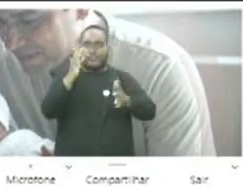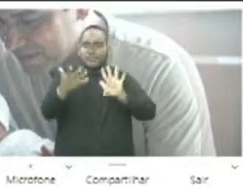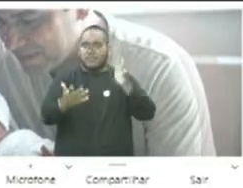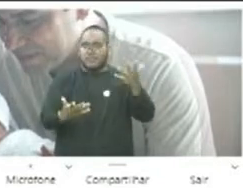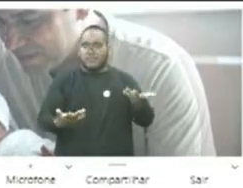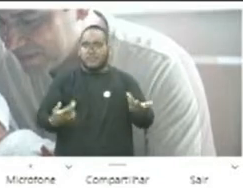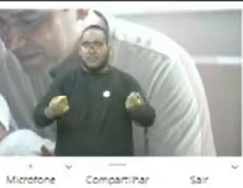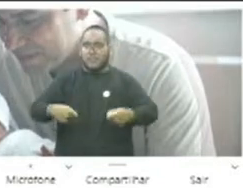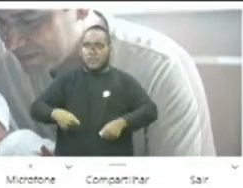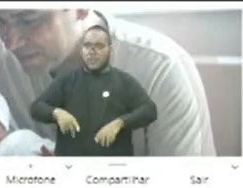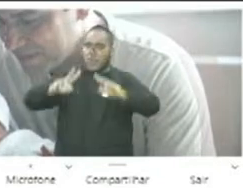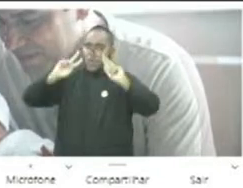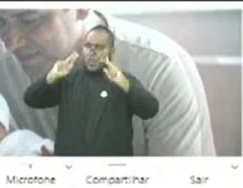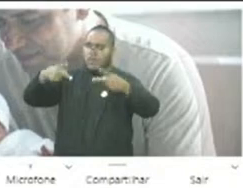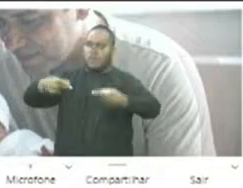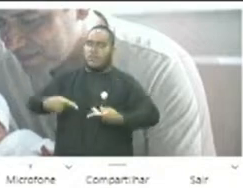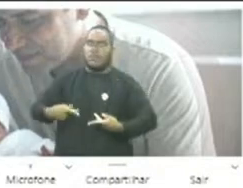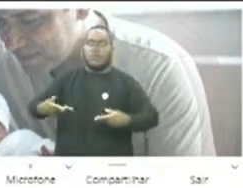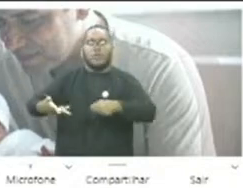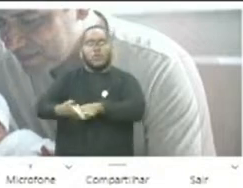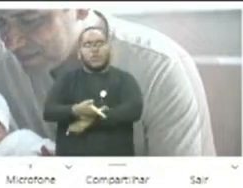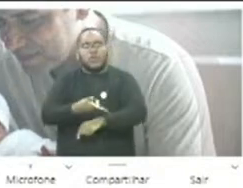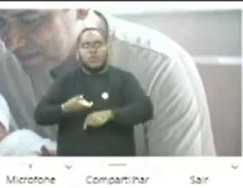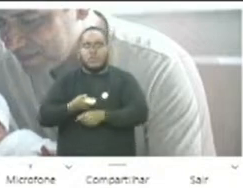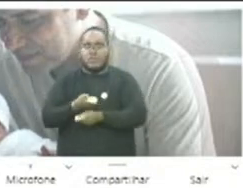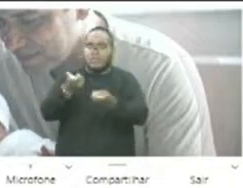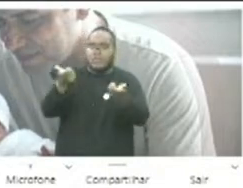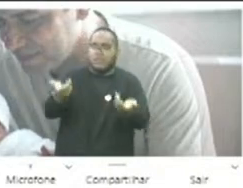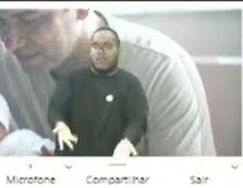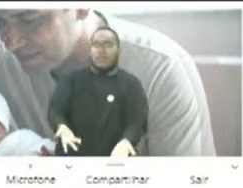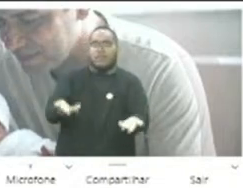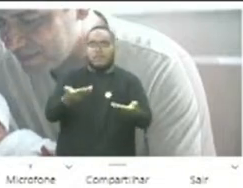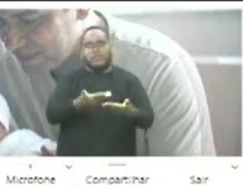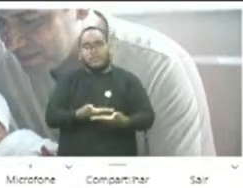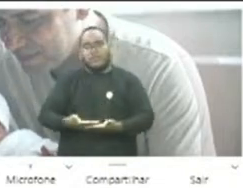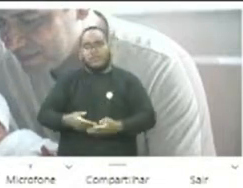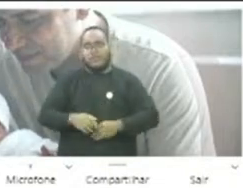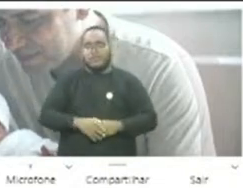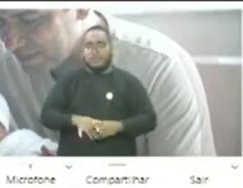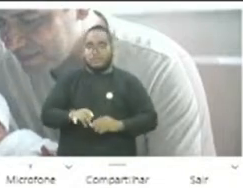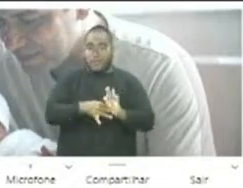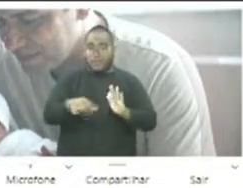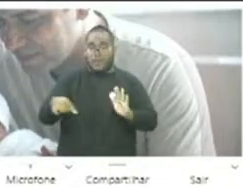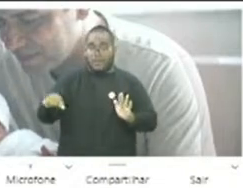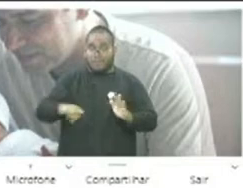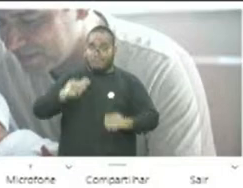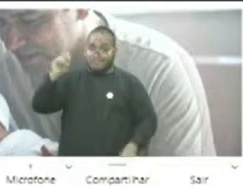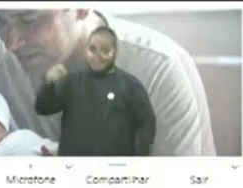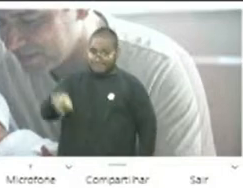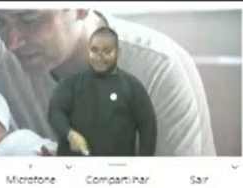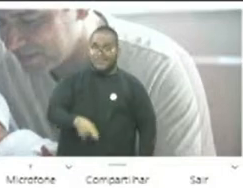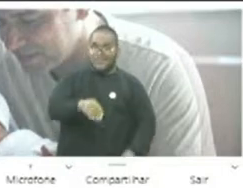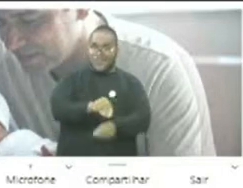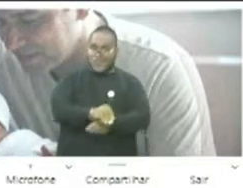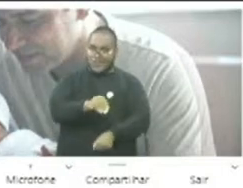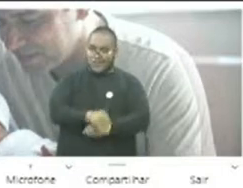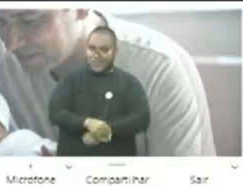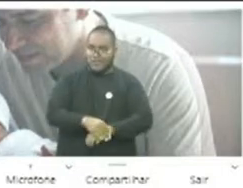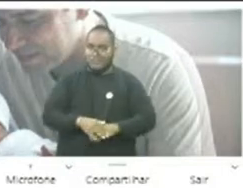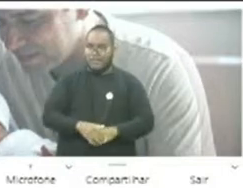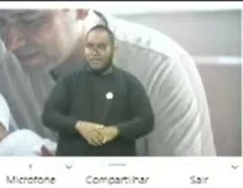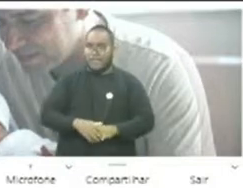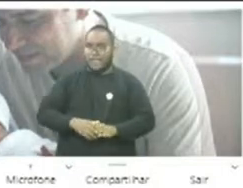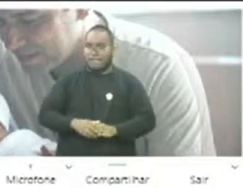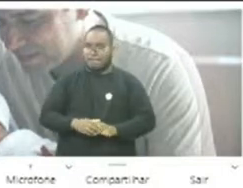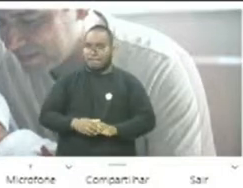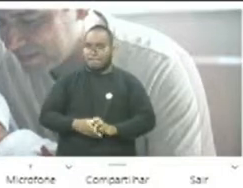de qualidade técnica desses bebês, e o método Canguru é isso. E o que foi anunciado aqui hoje vem ao encontro disso e é